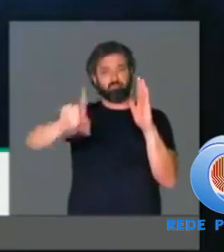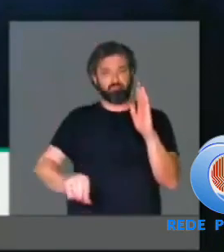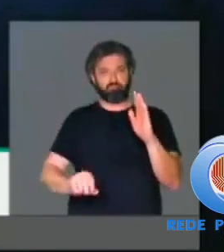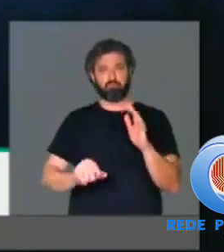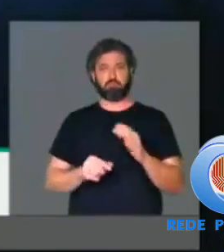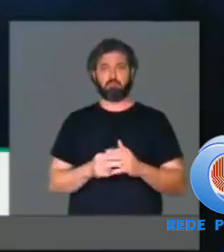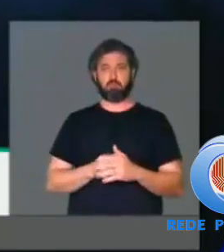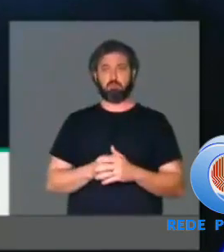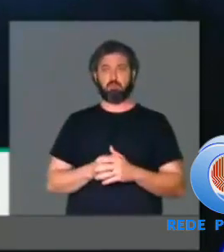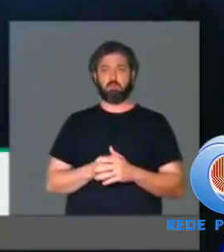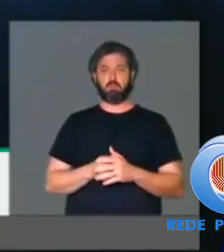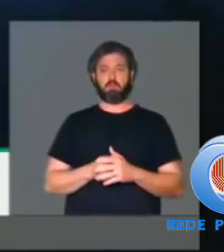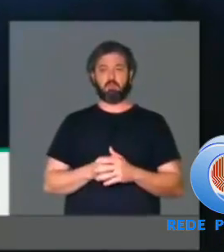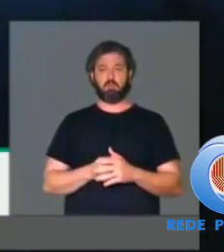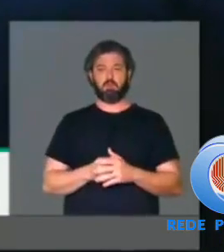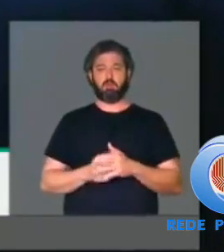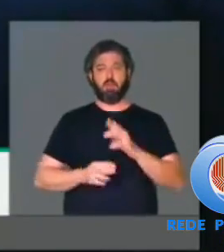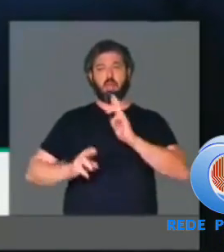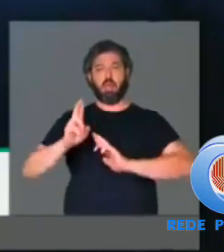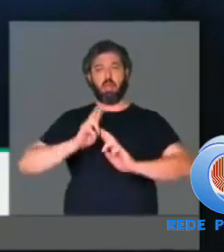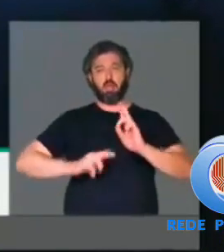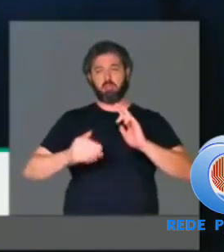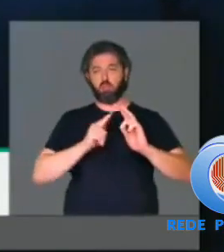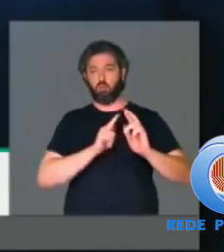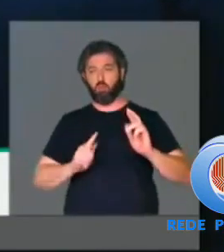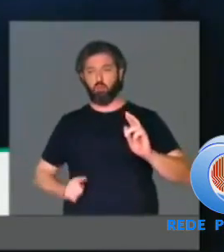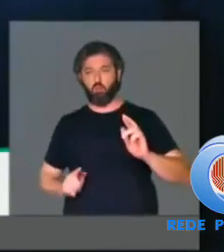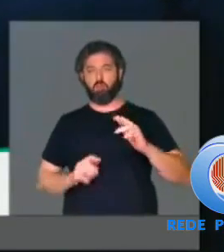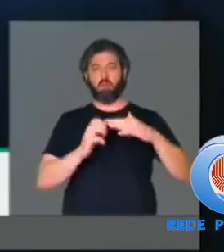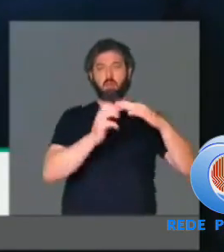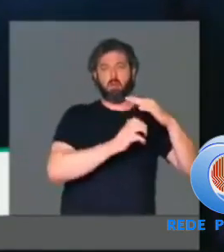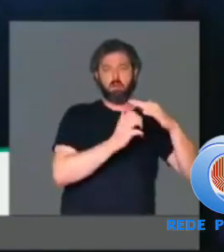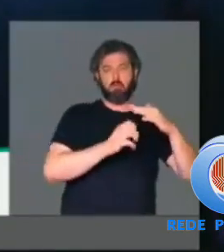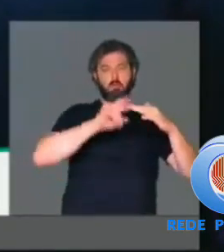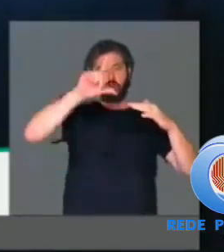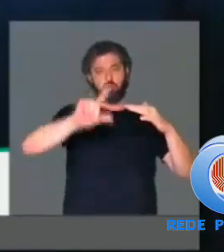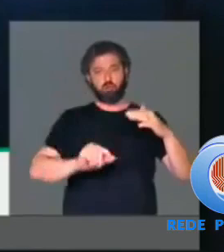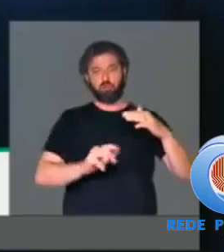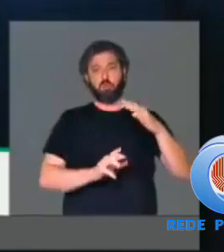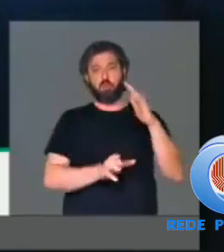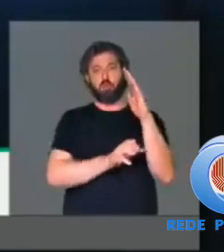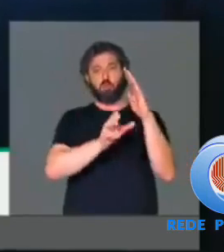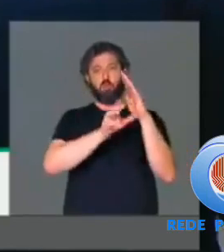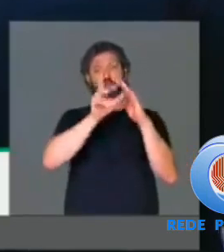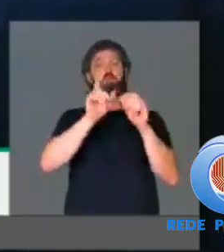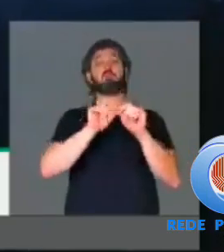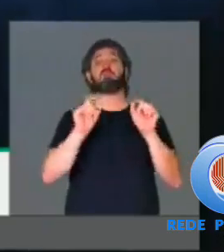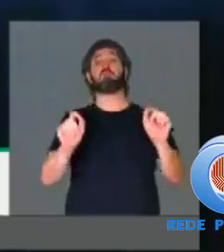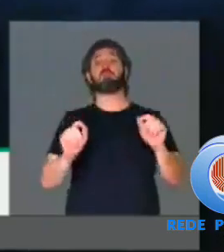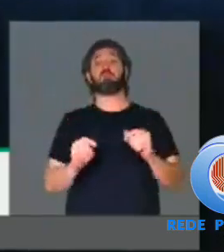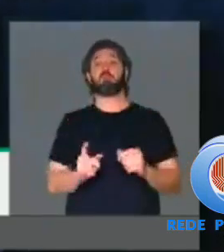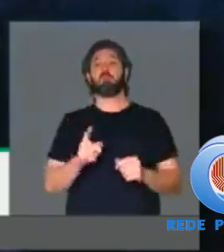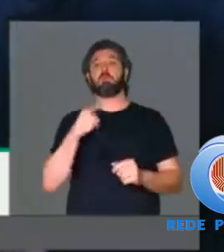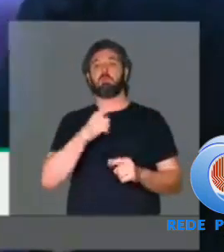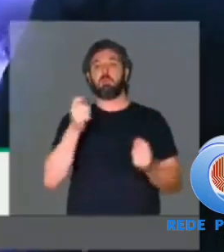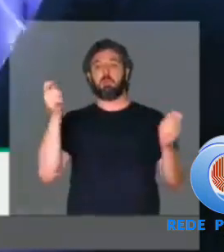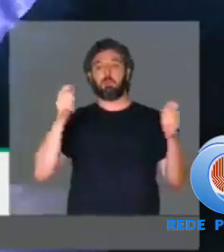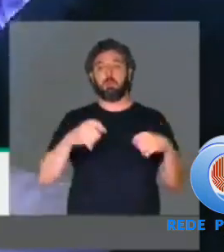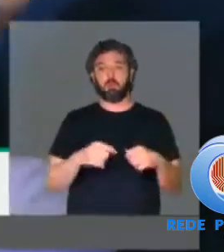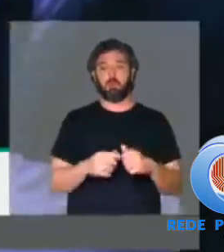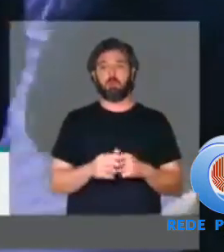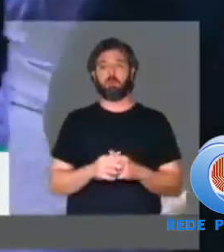desburocratizar essas relações, fazendo com que a gente